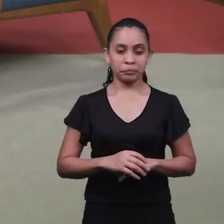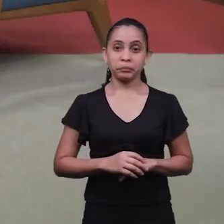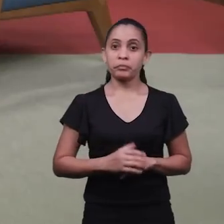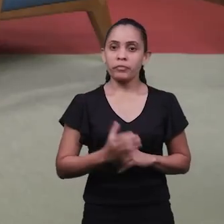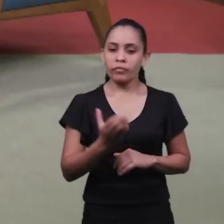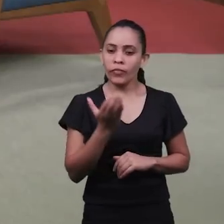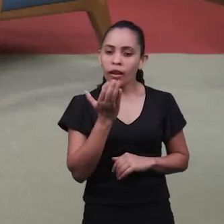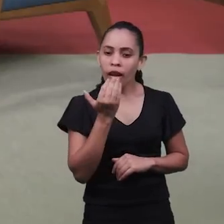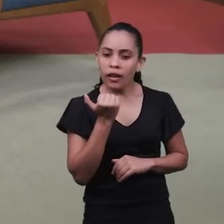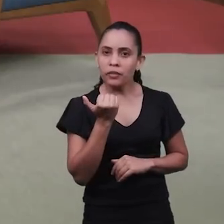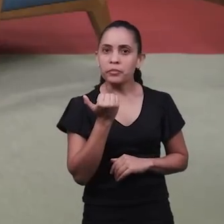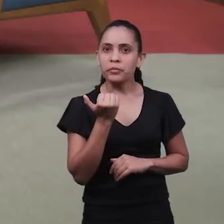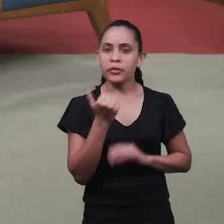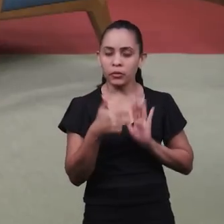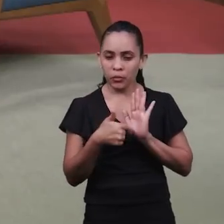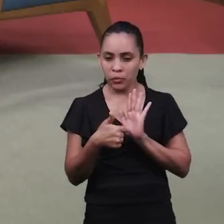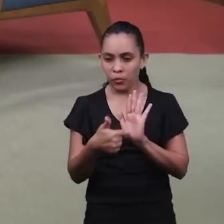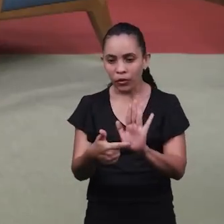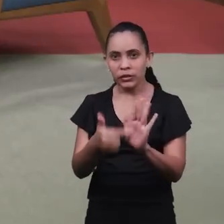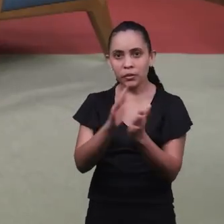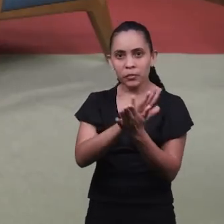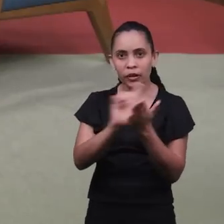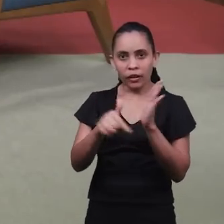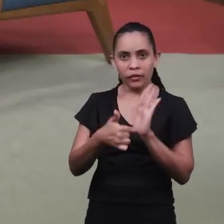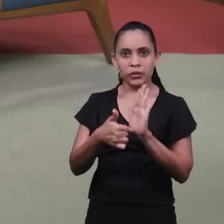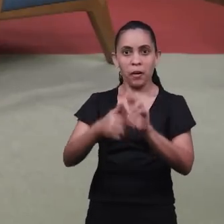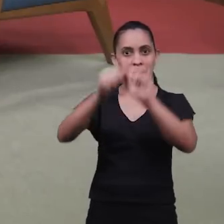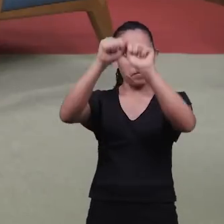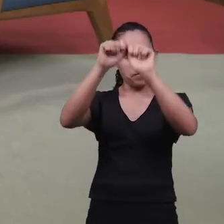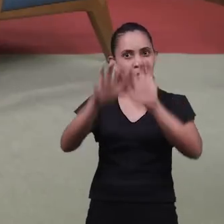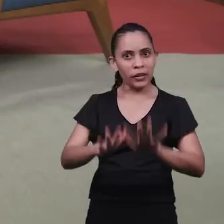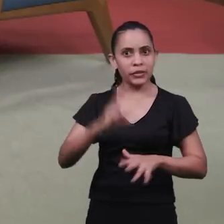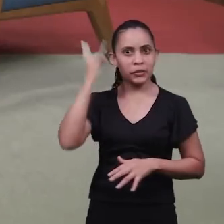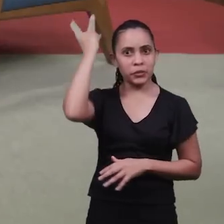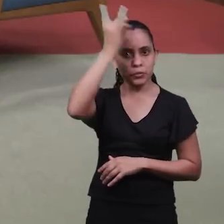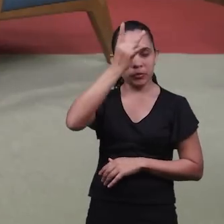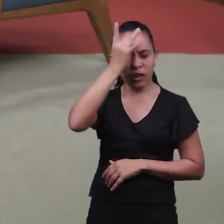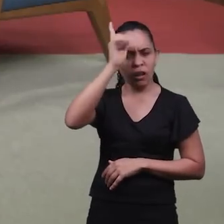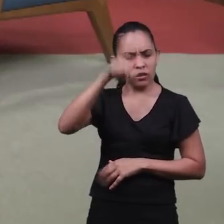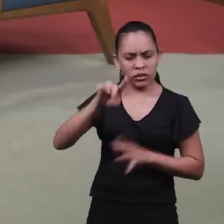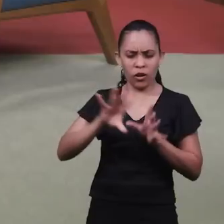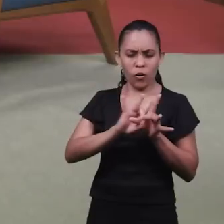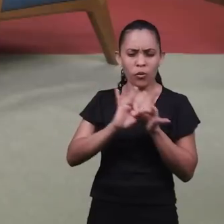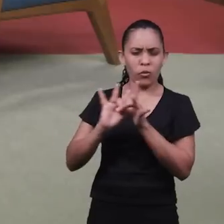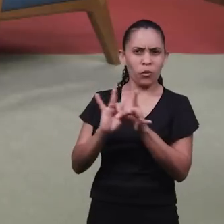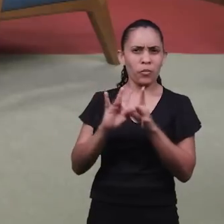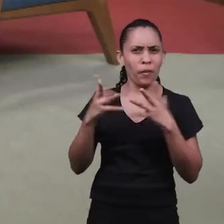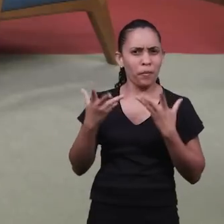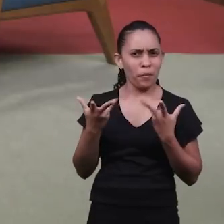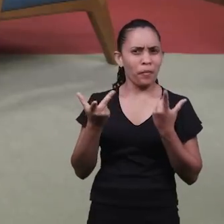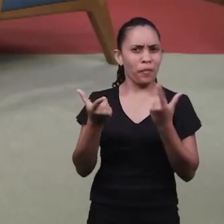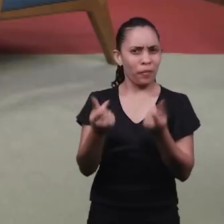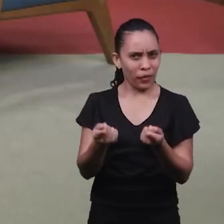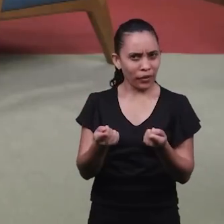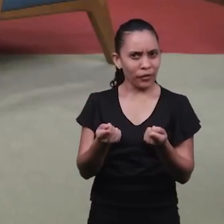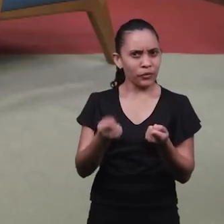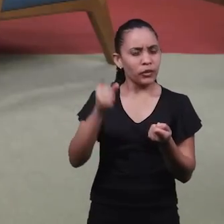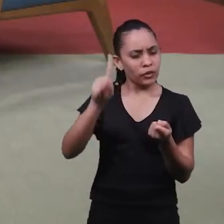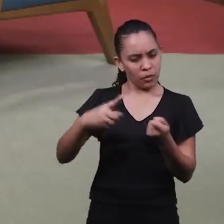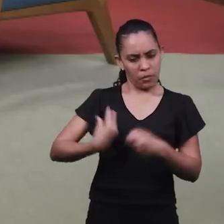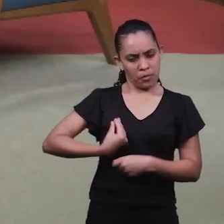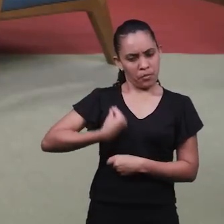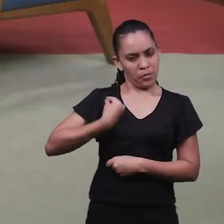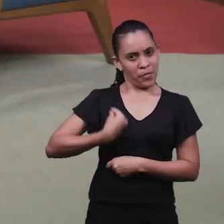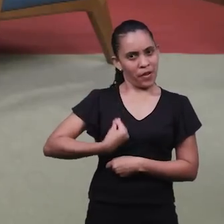Daniel já falou, a palavra, a bênção do Espírito Santo, essa comunhão gloriosa, ele dá